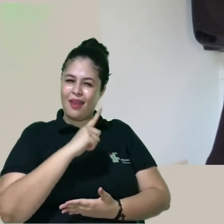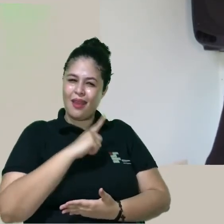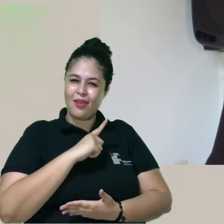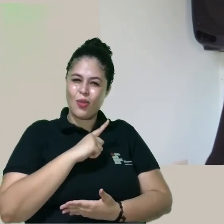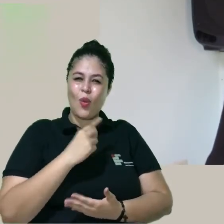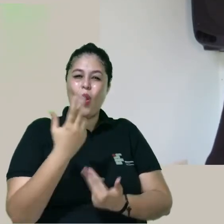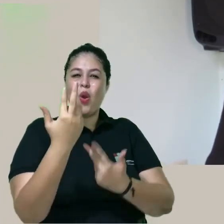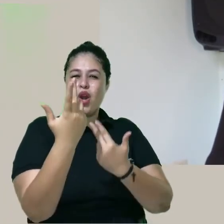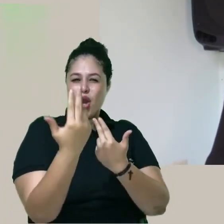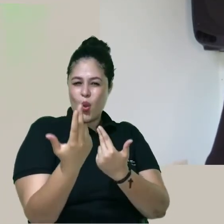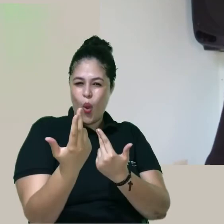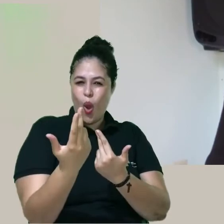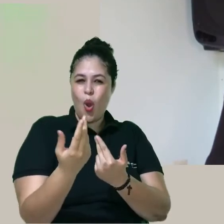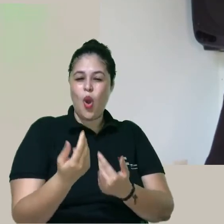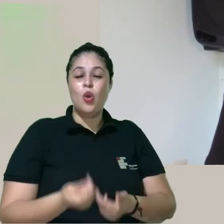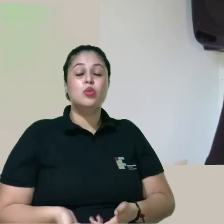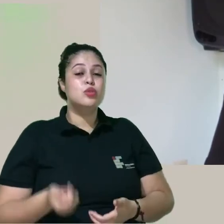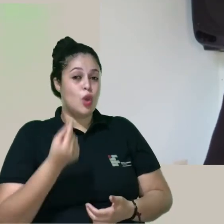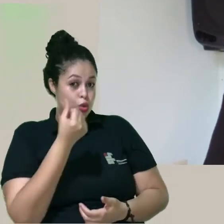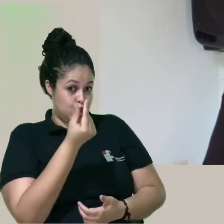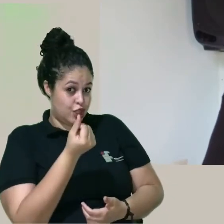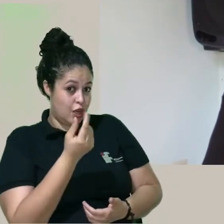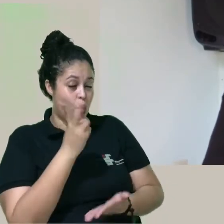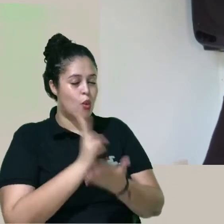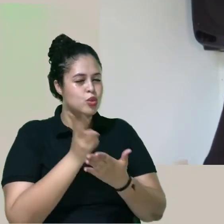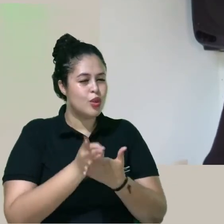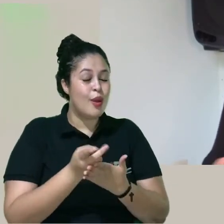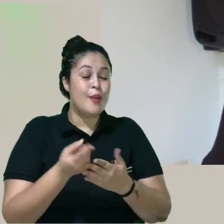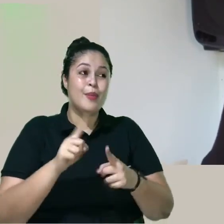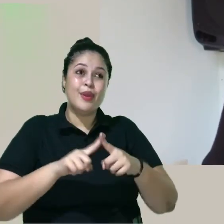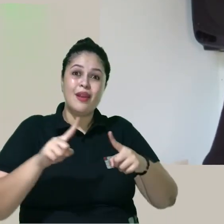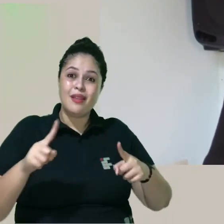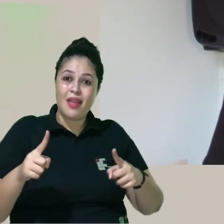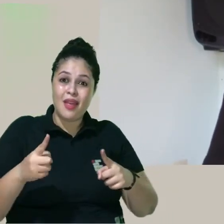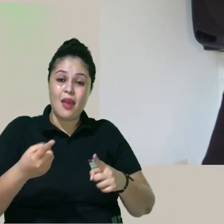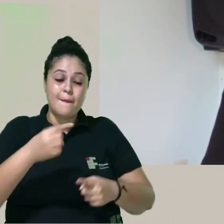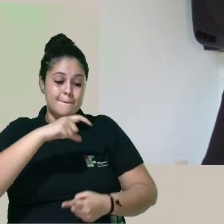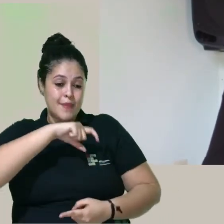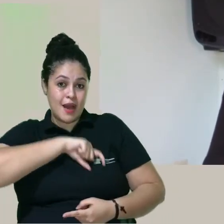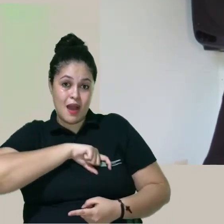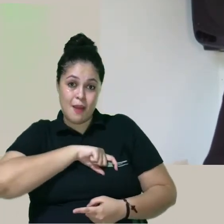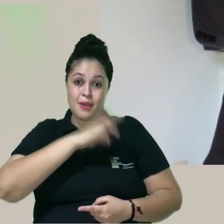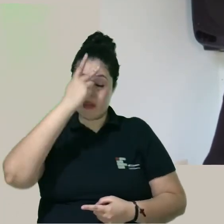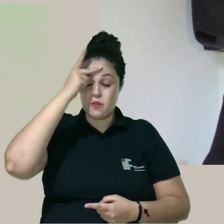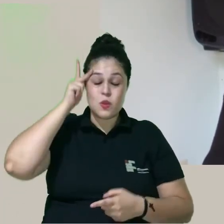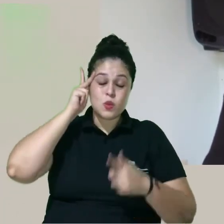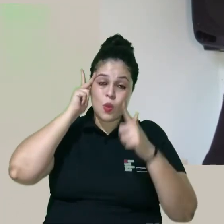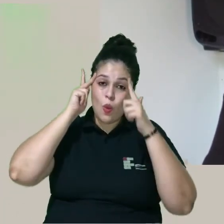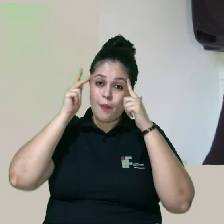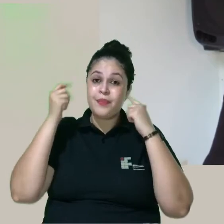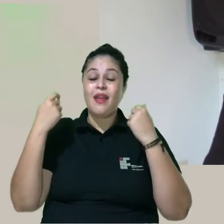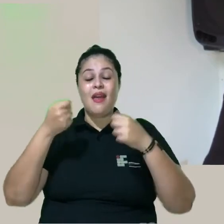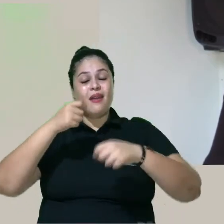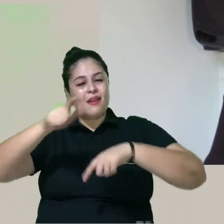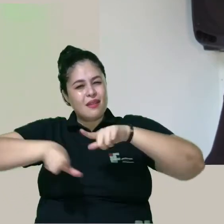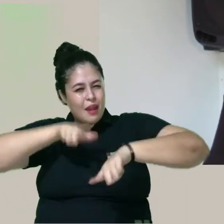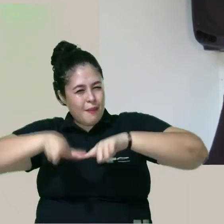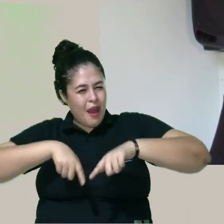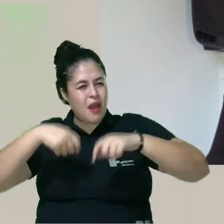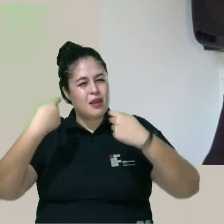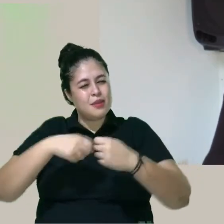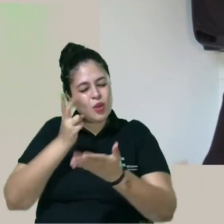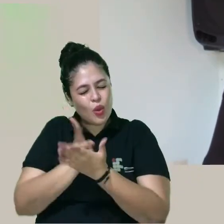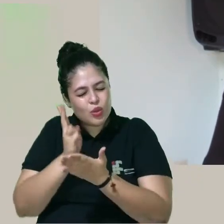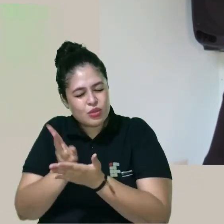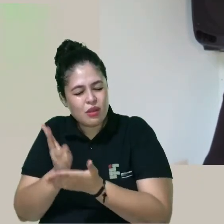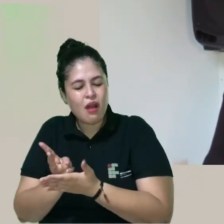os seus rendimentos. Afinal, há uma série de custos, há o pagamento dos funcionários que precisam ser